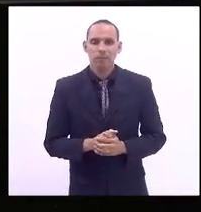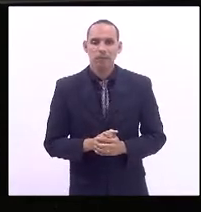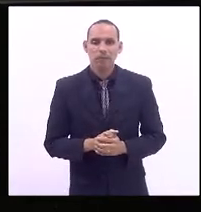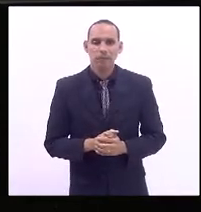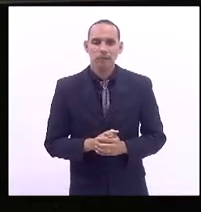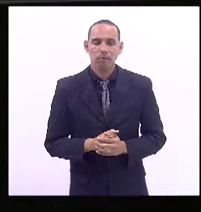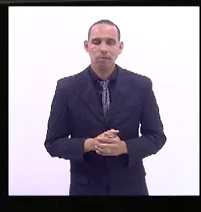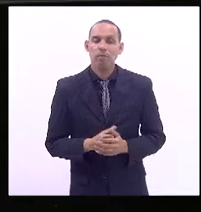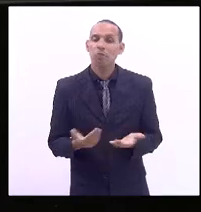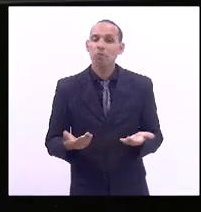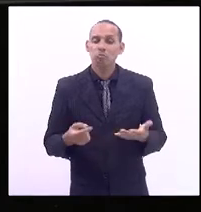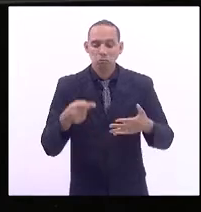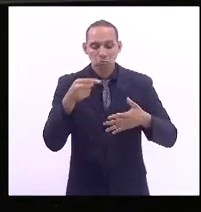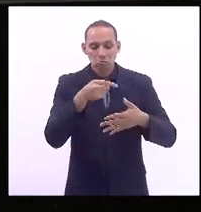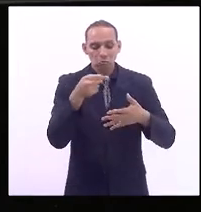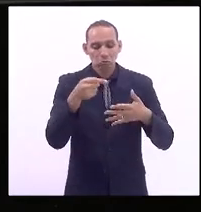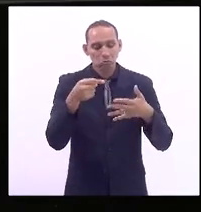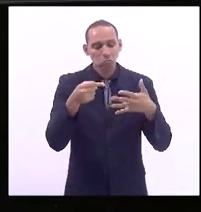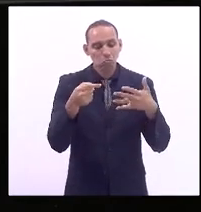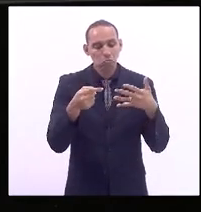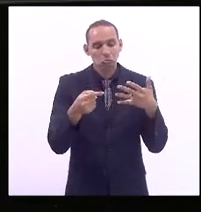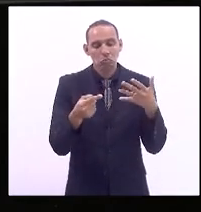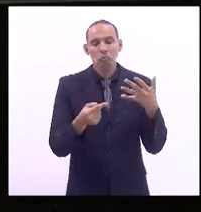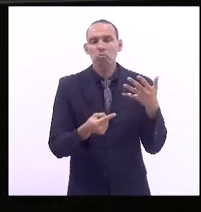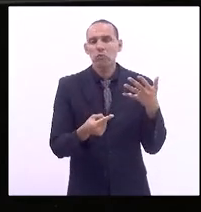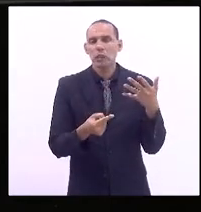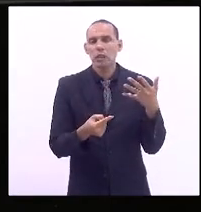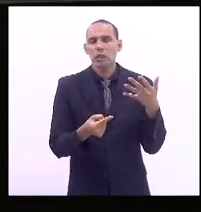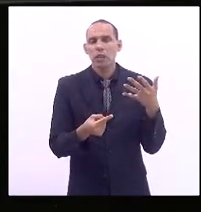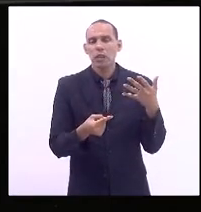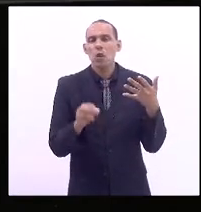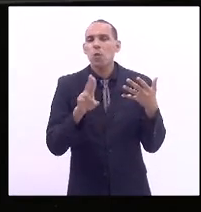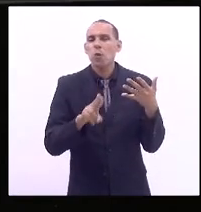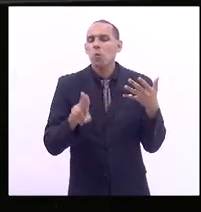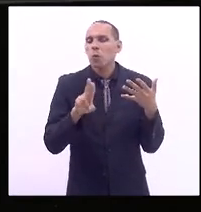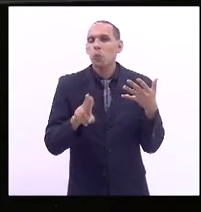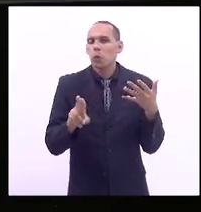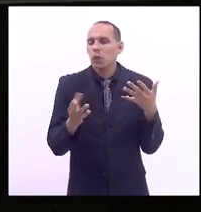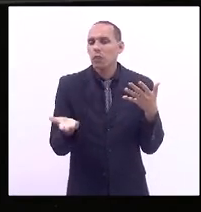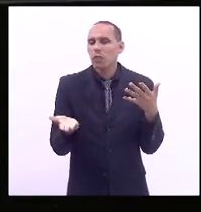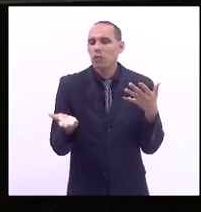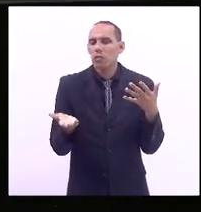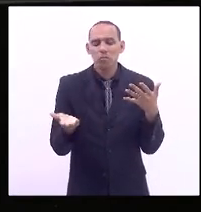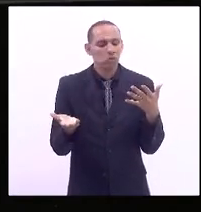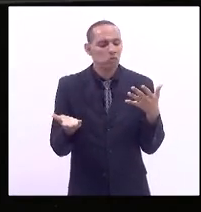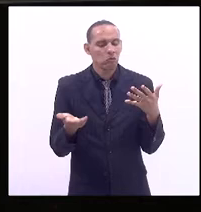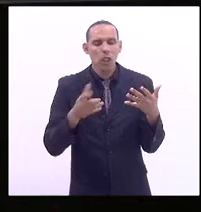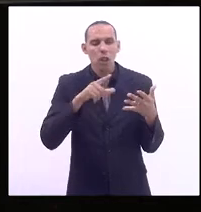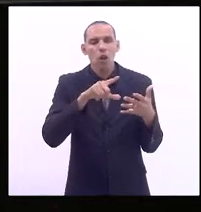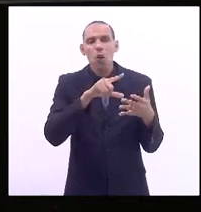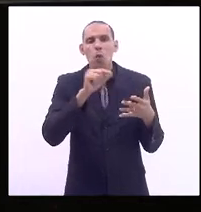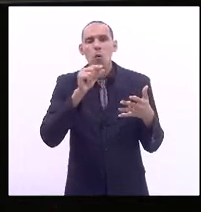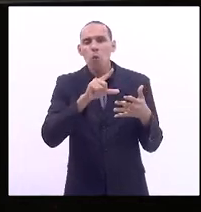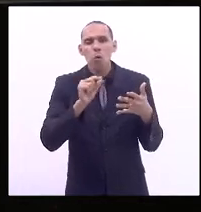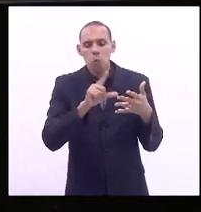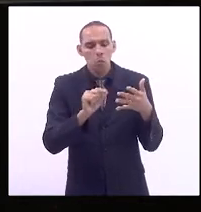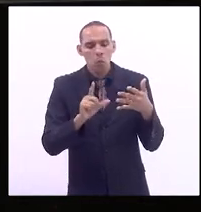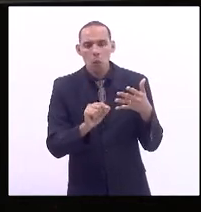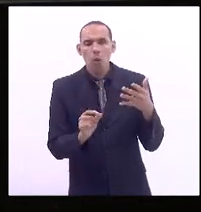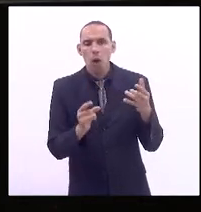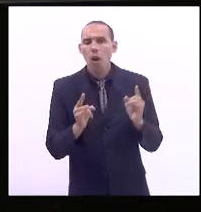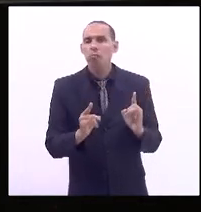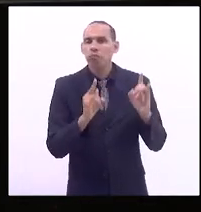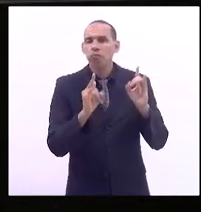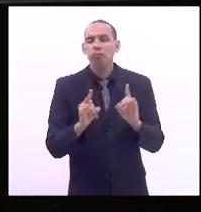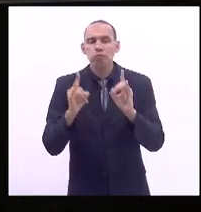e quais os critérios que foram adotados para escolha desses imóveis